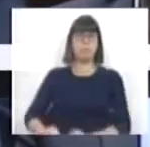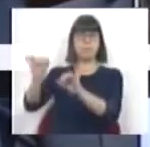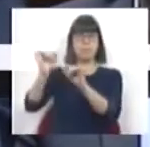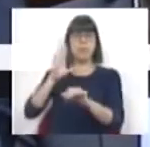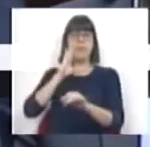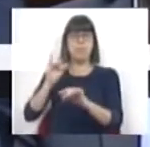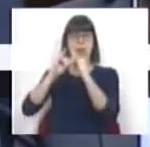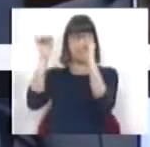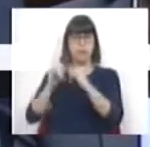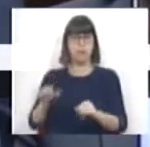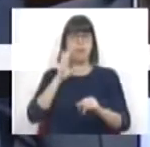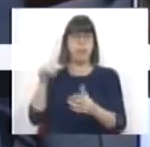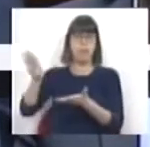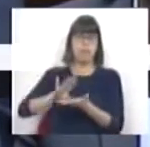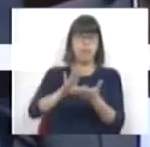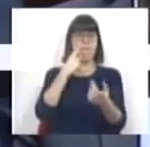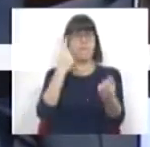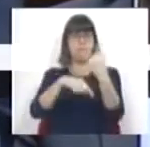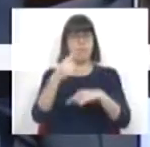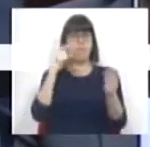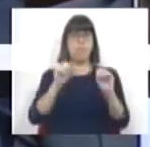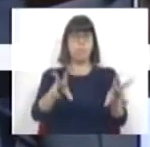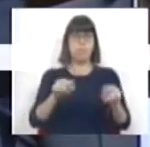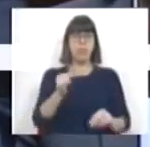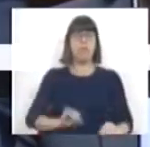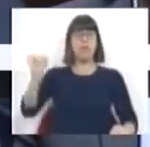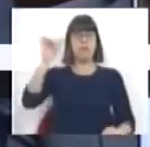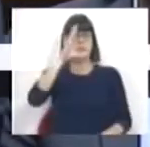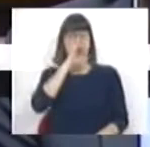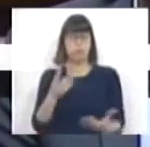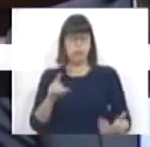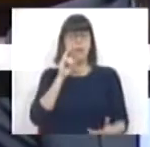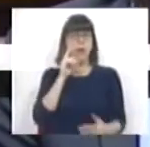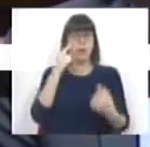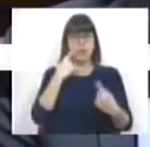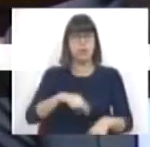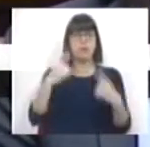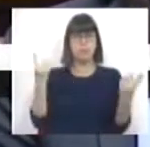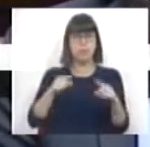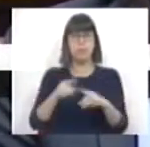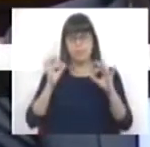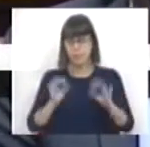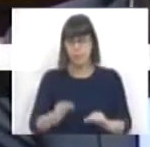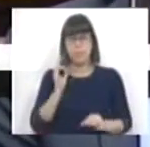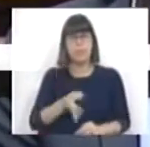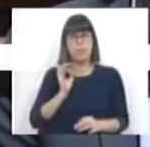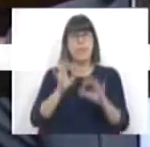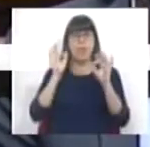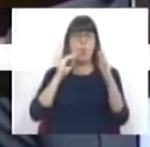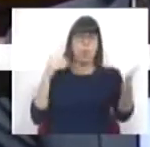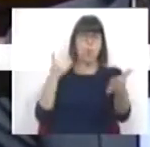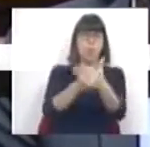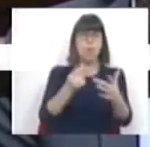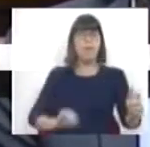banca internacional bancos recapitalizados e limpos com dinheiro público. Porque as garantias públicas são sempre, no fim da